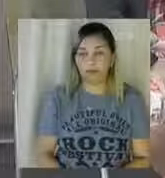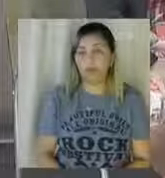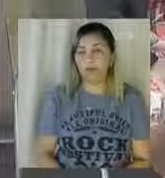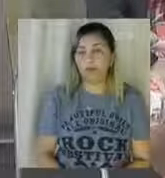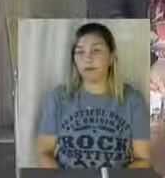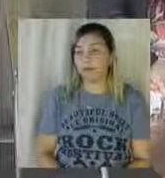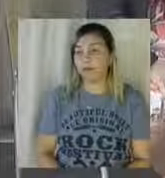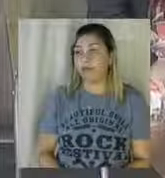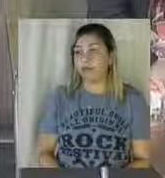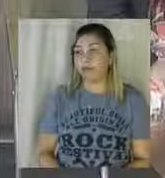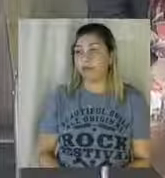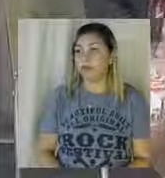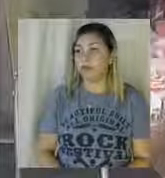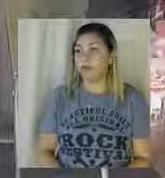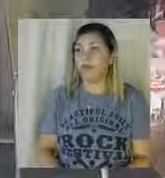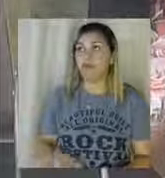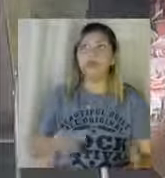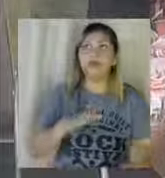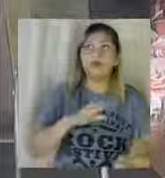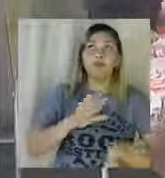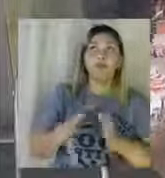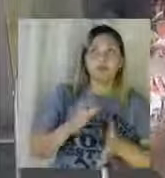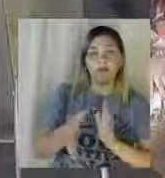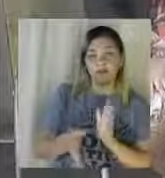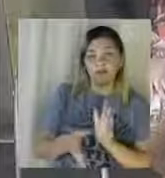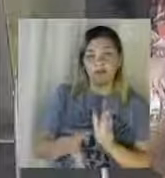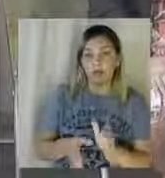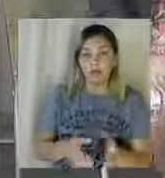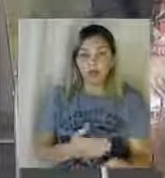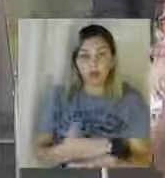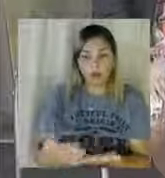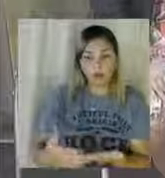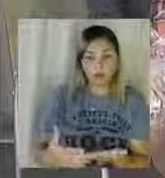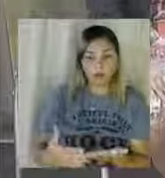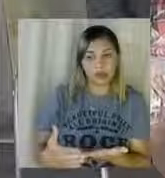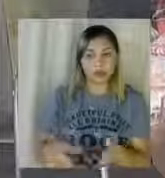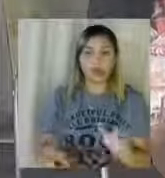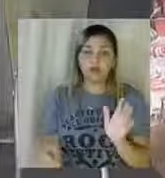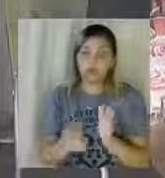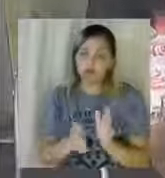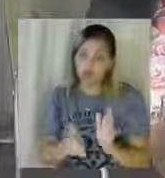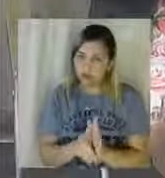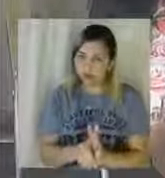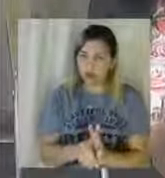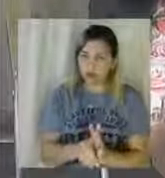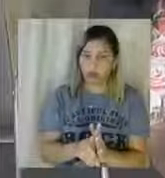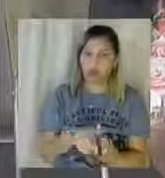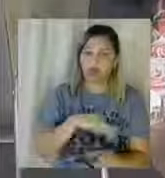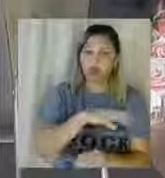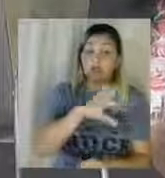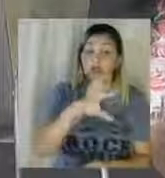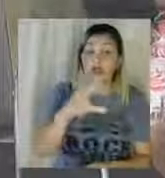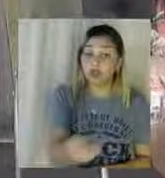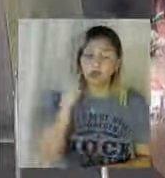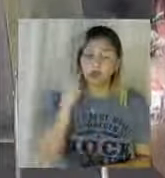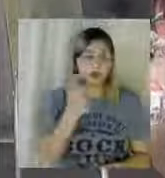gente pode dizer que Libras passa a ser um direito? Com certeza. Um direito de todos os